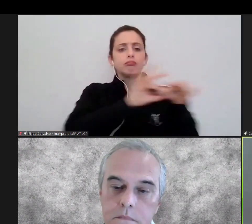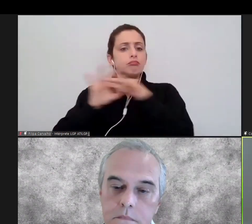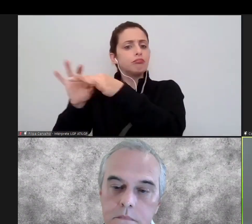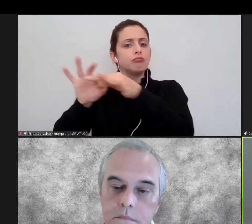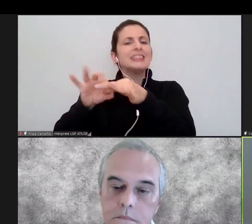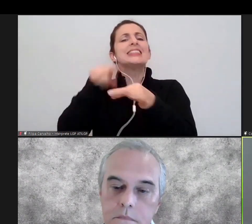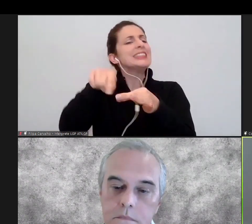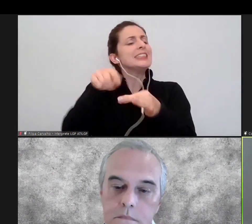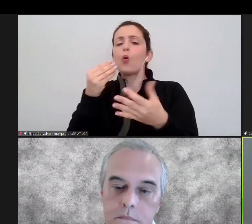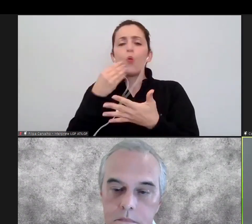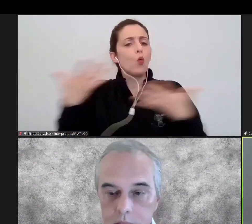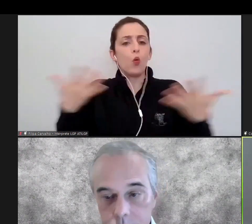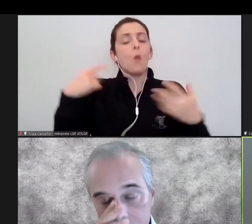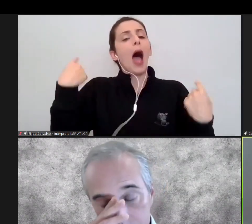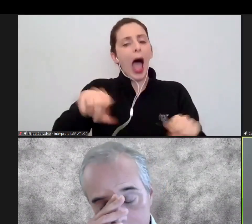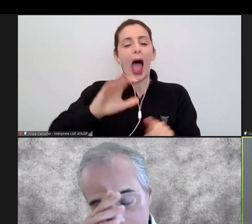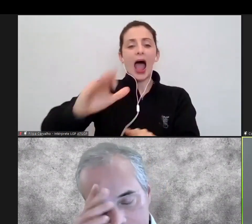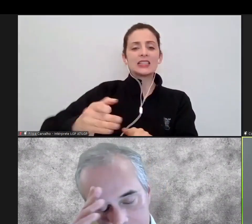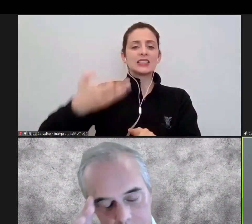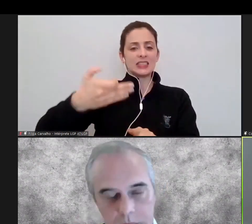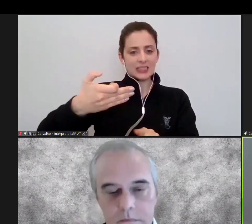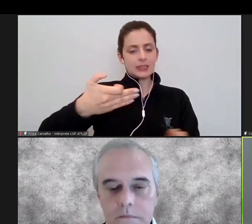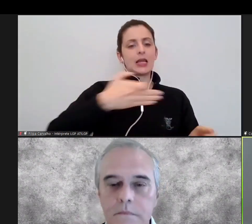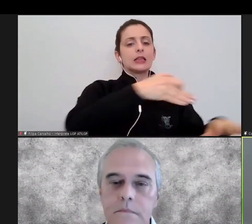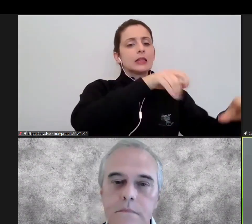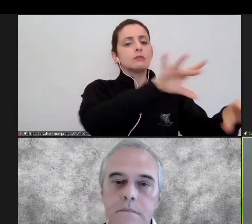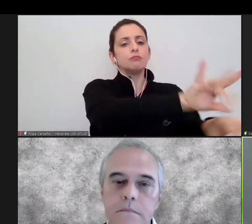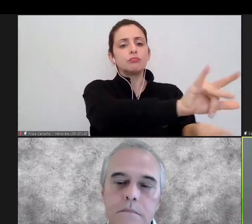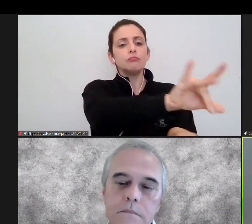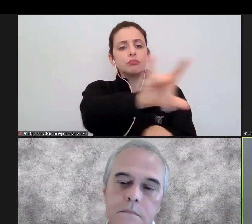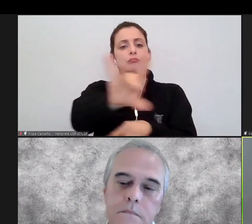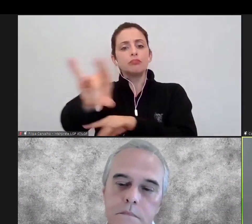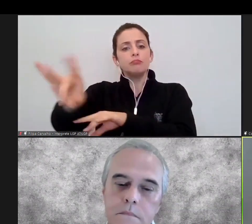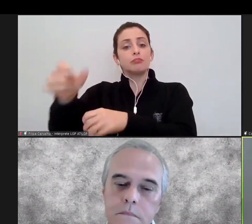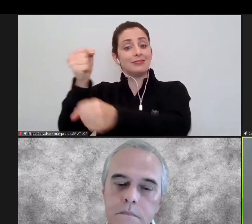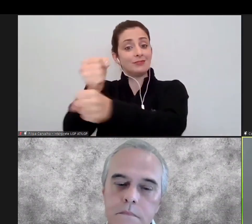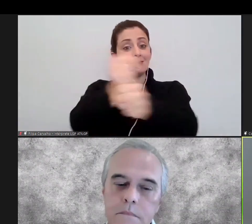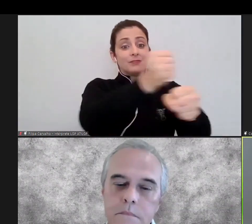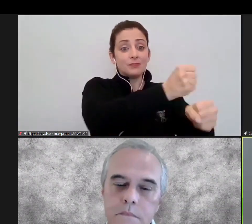existem 7 redes de empregabilidade na cidade de Lisboa, que compreendem 20